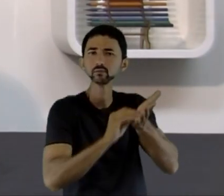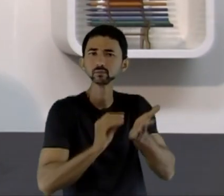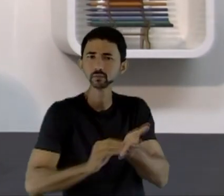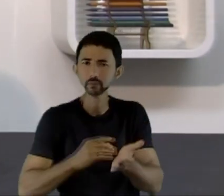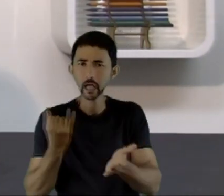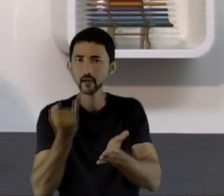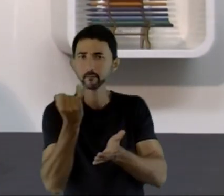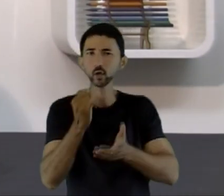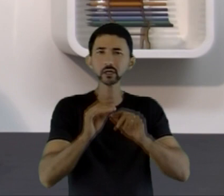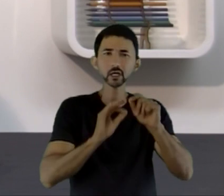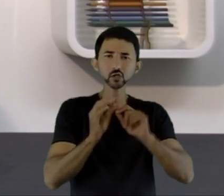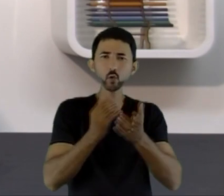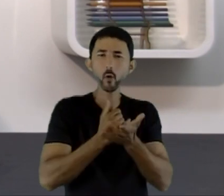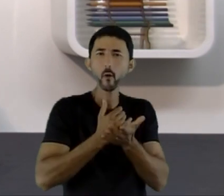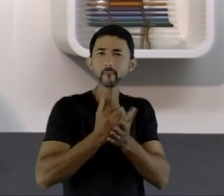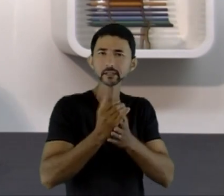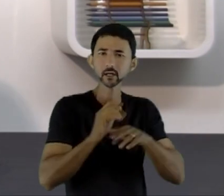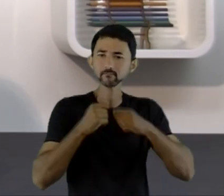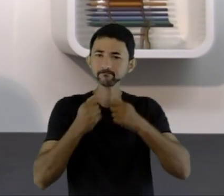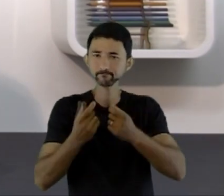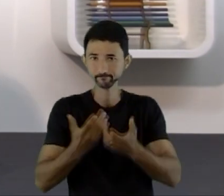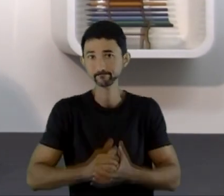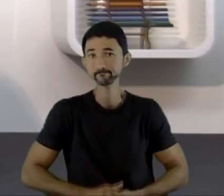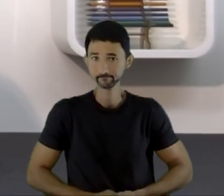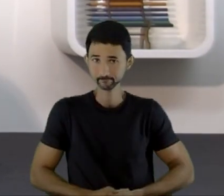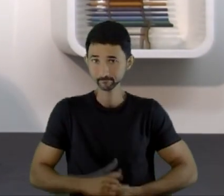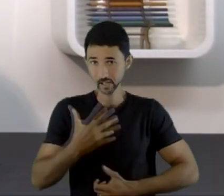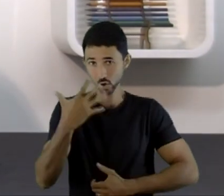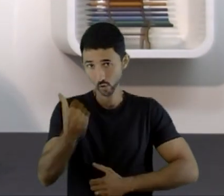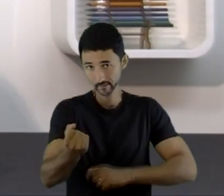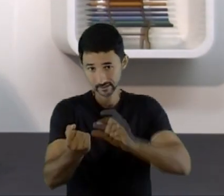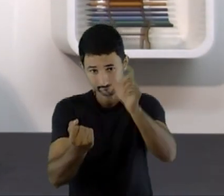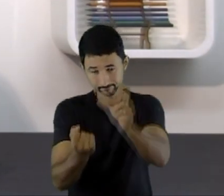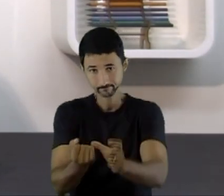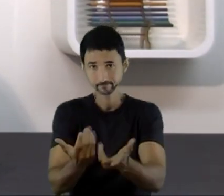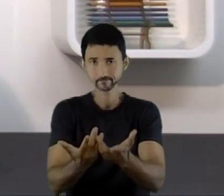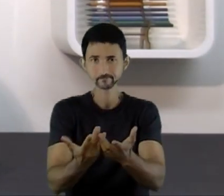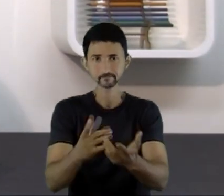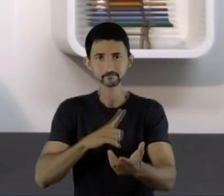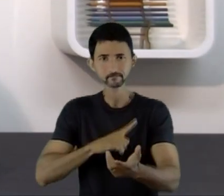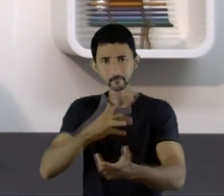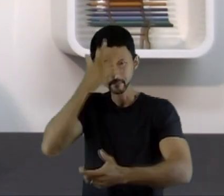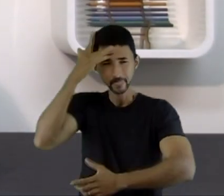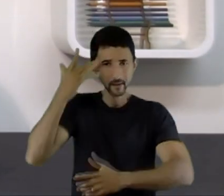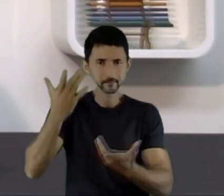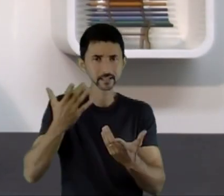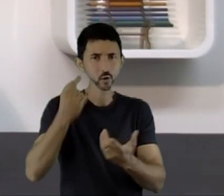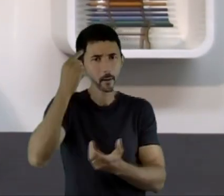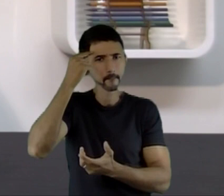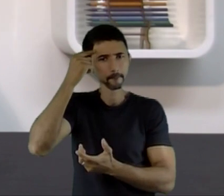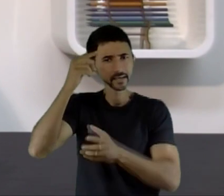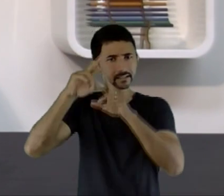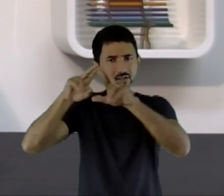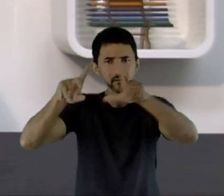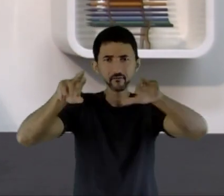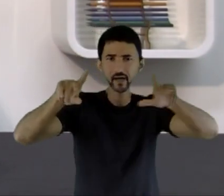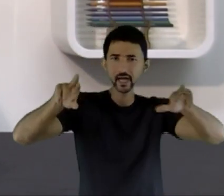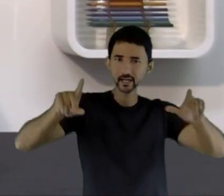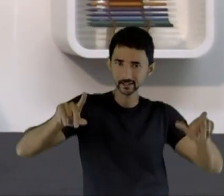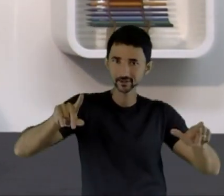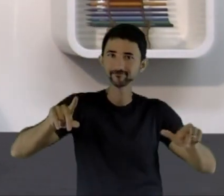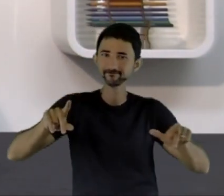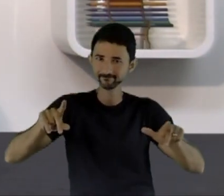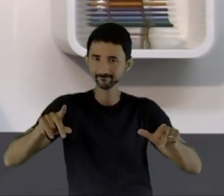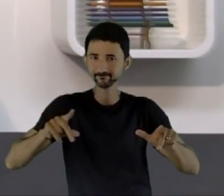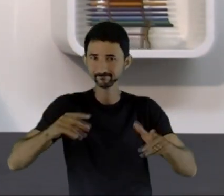seriam importantes para eu convencer alguém. Você sabe que existem muitas pessoas que, inclusive, elas pensam diferente de nós em